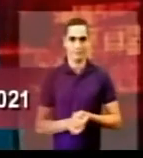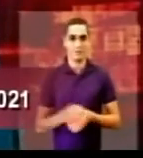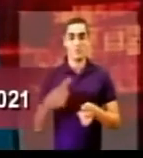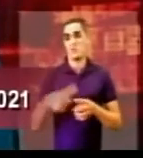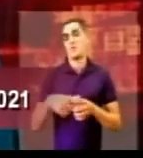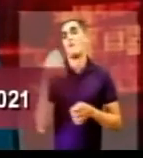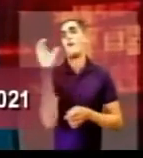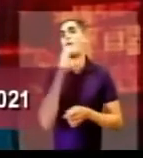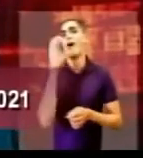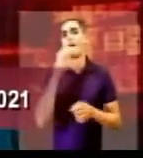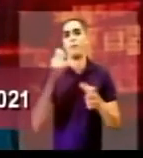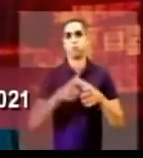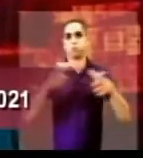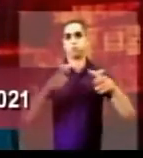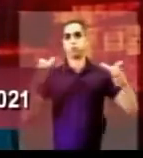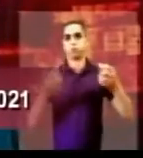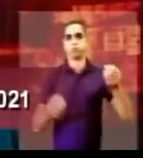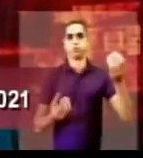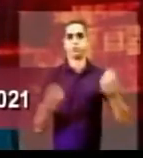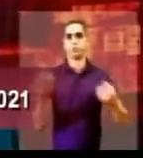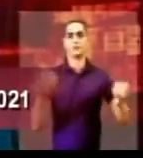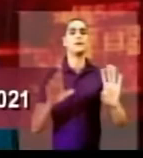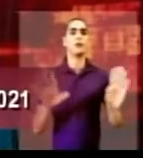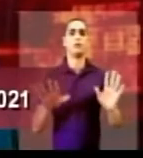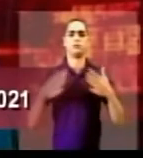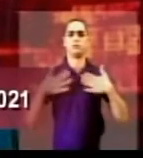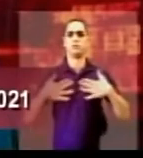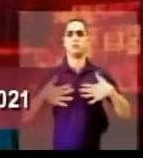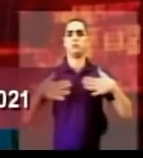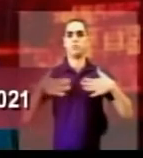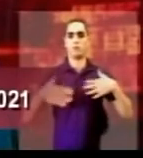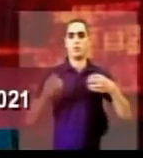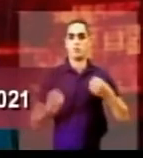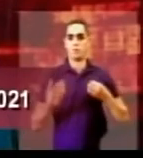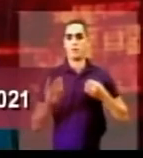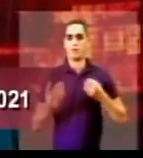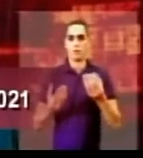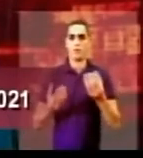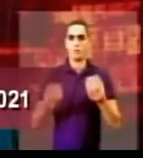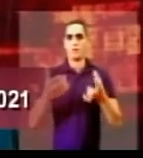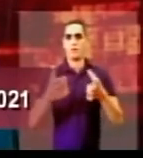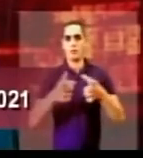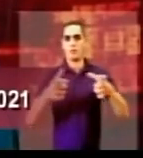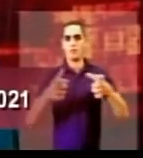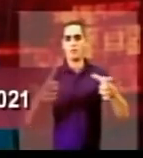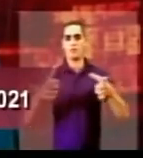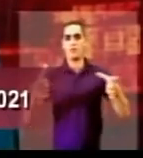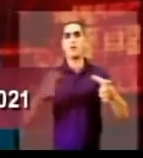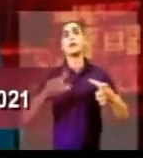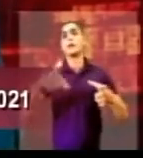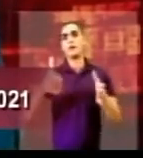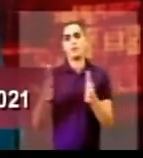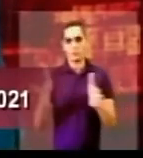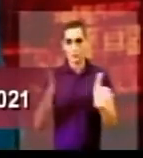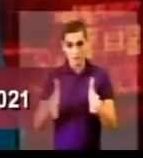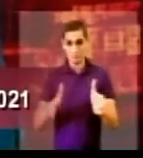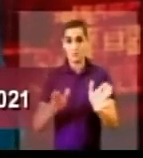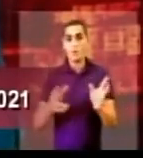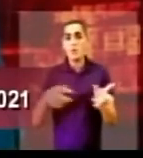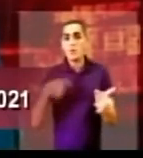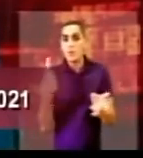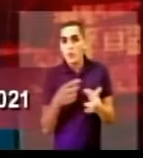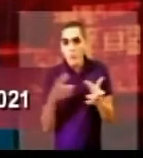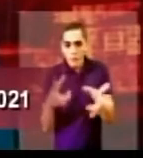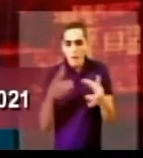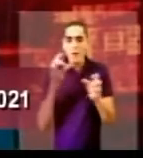rápido, ele foi gradativo. Passado aquele período, nós vimos que,